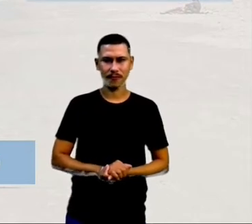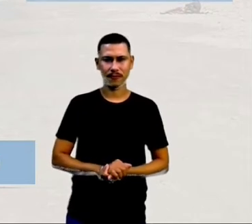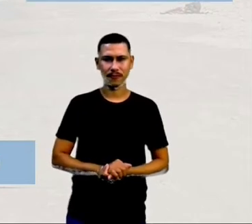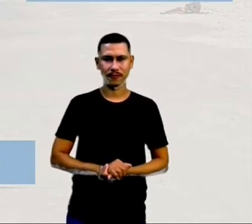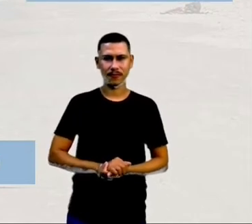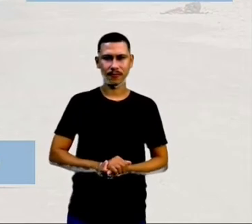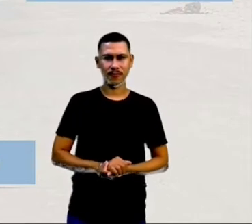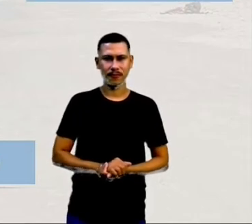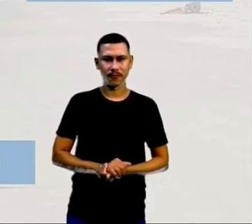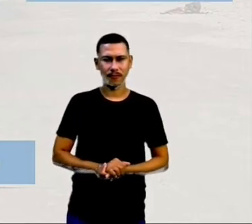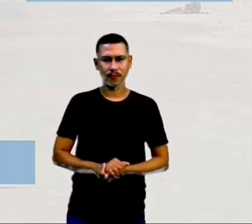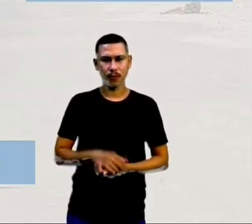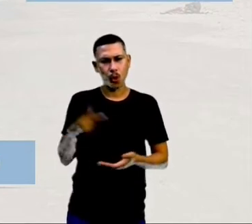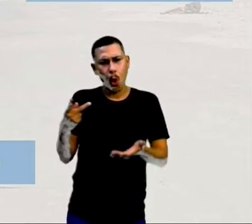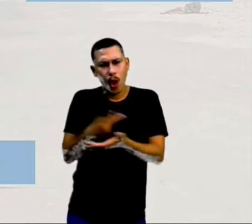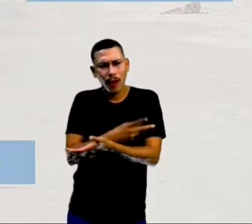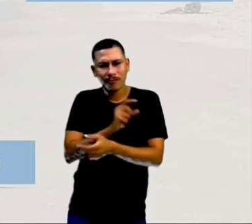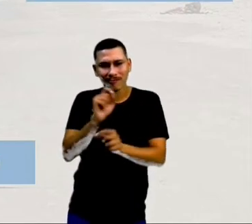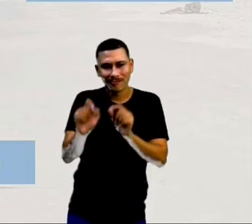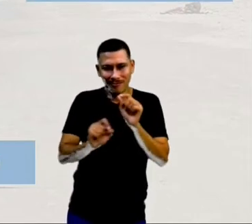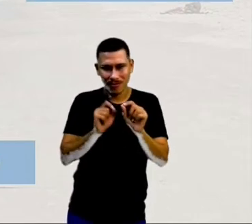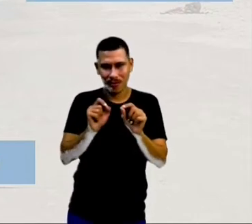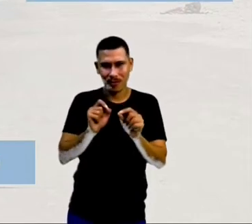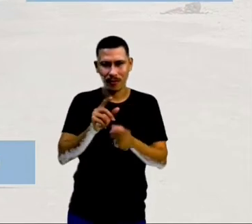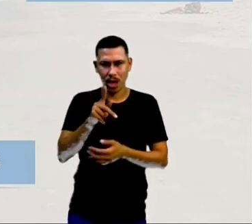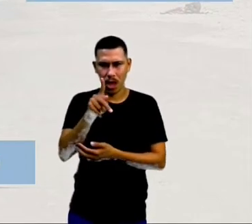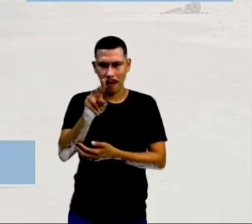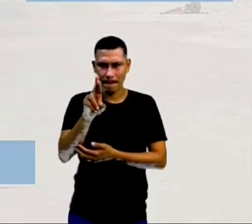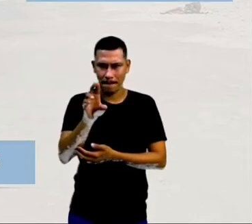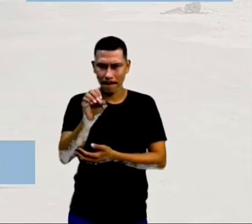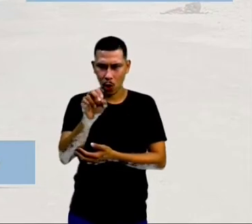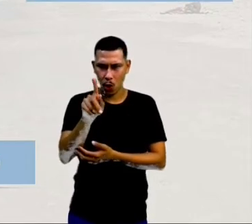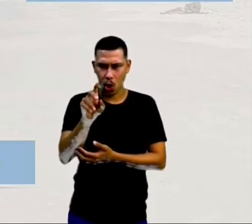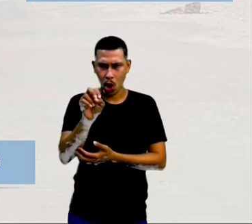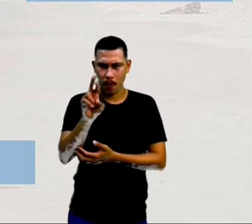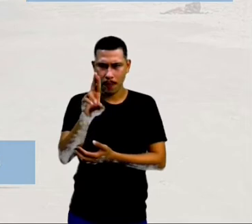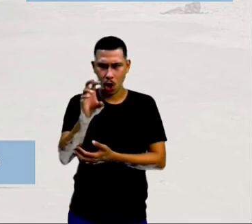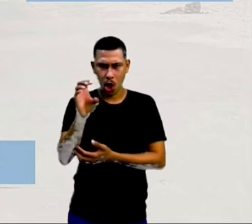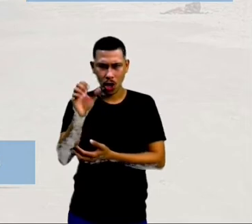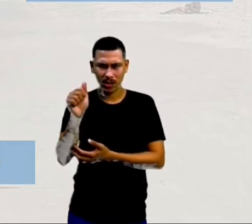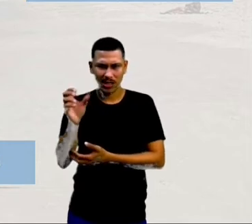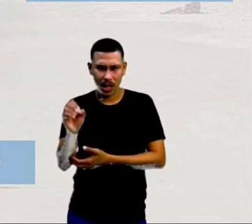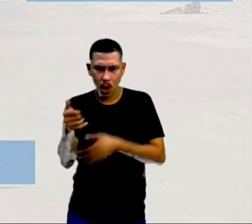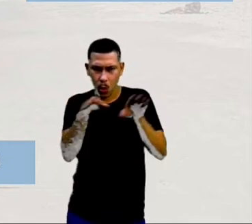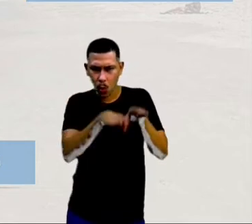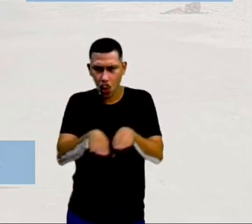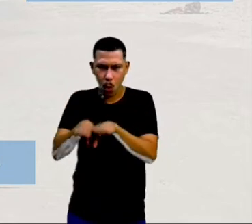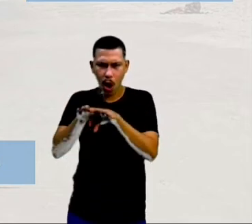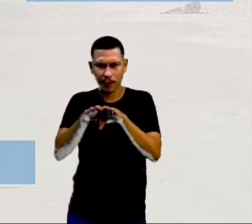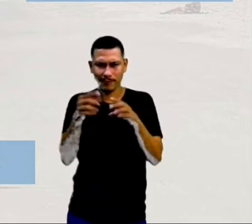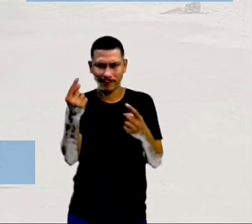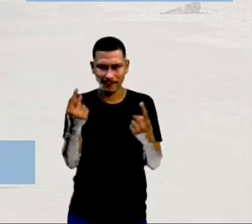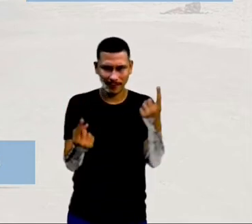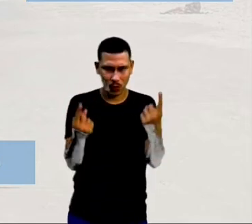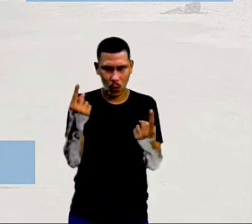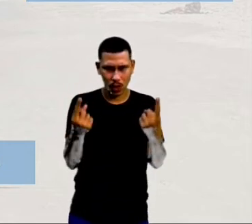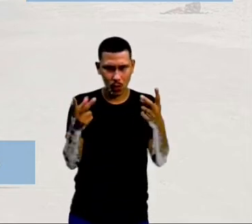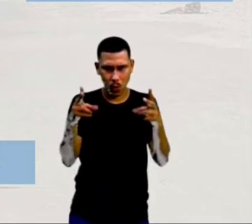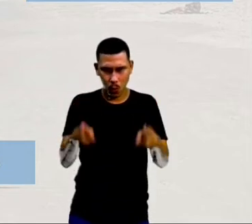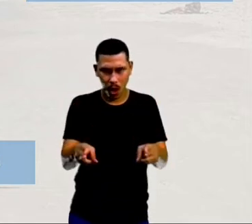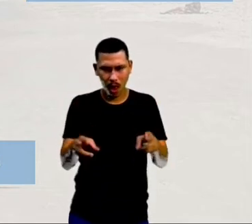proporcionais. O que é que acontece então? Proporção é a equivalência que existe entre duas razões. É quando duas